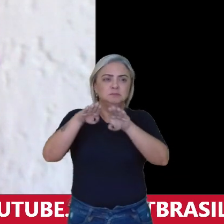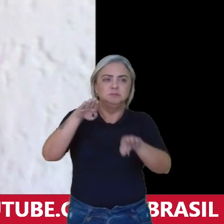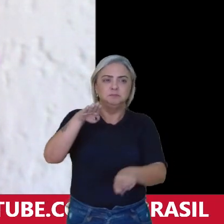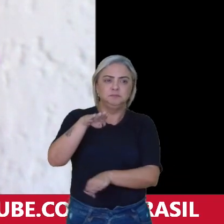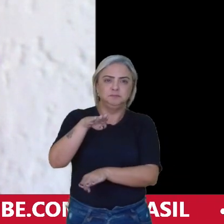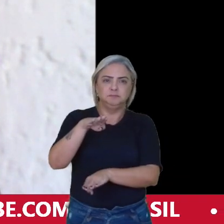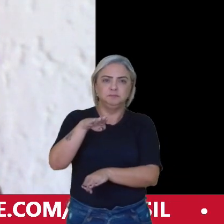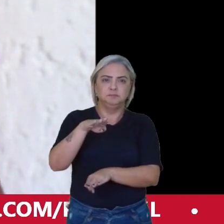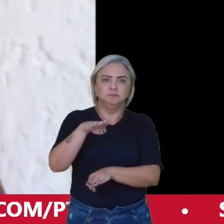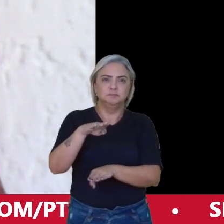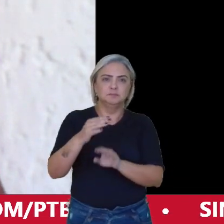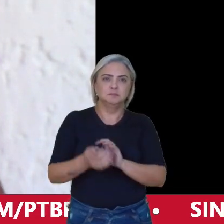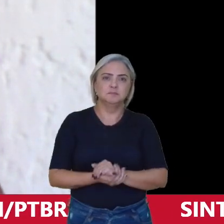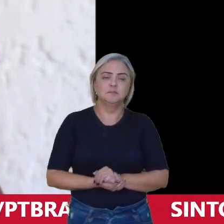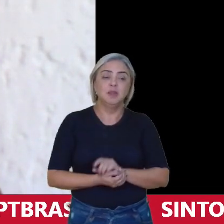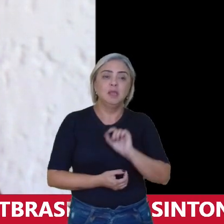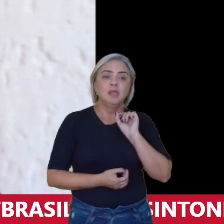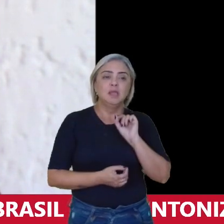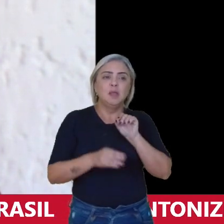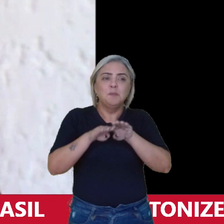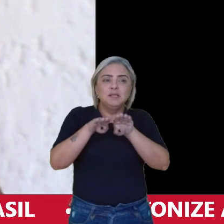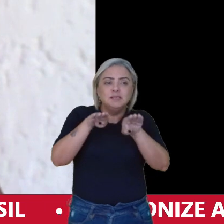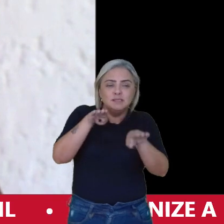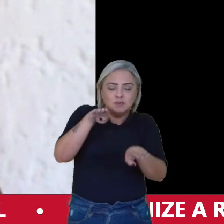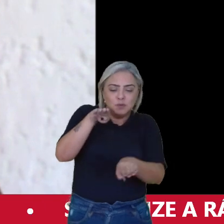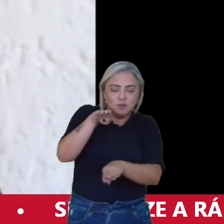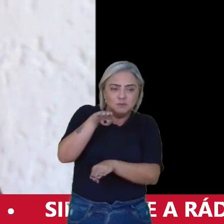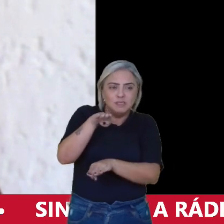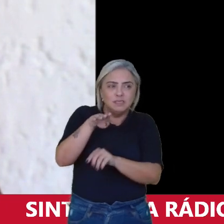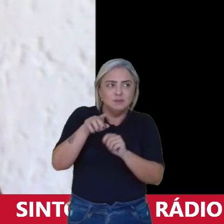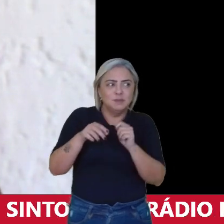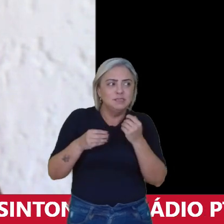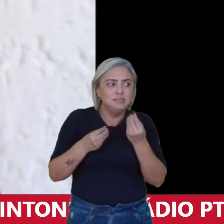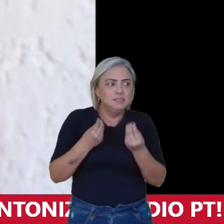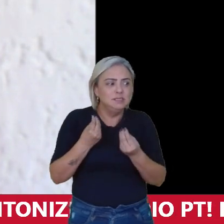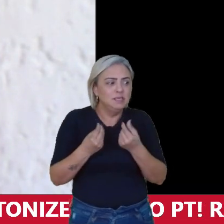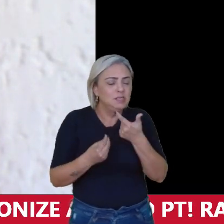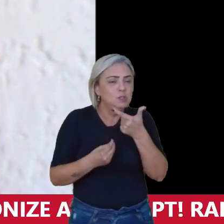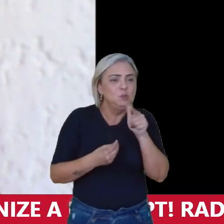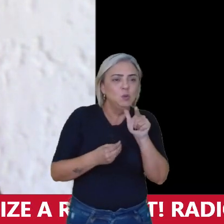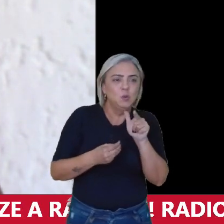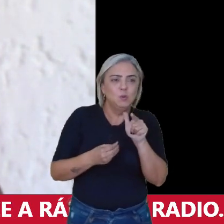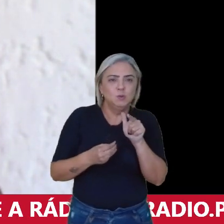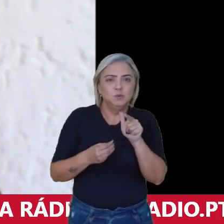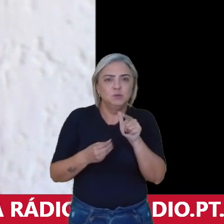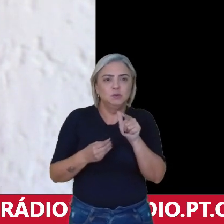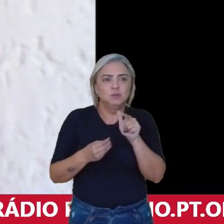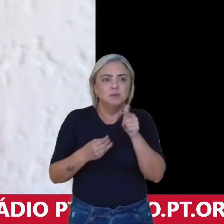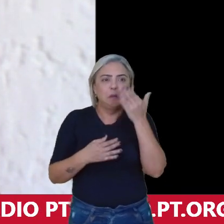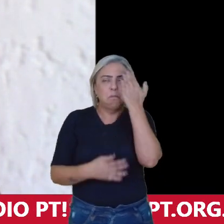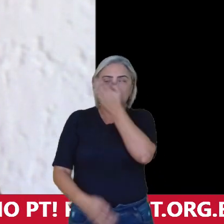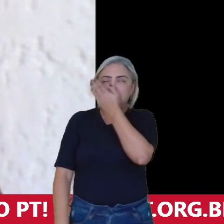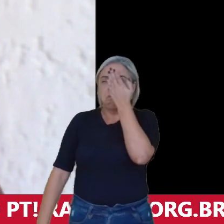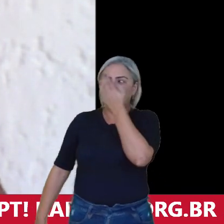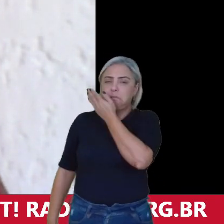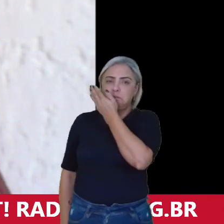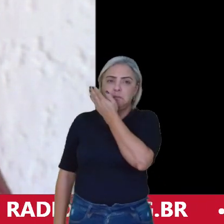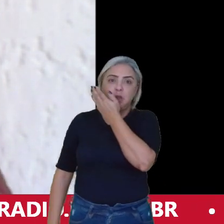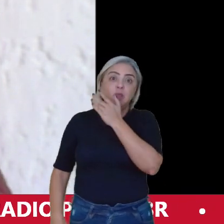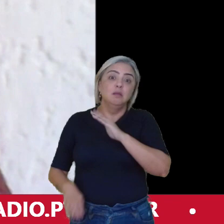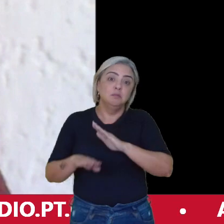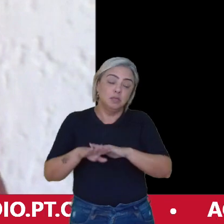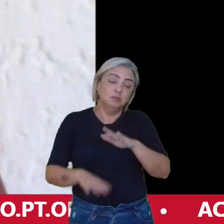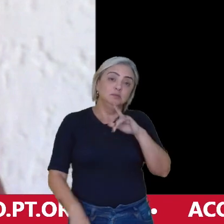desigualdade, né? Que é uma desigualdade quase que, em outros momentos, velada, por mais